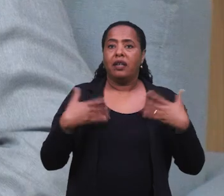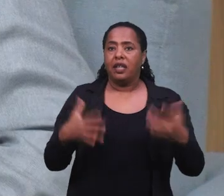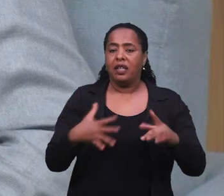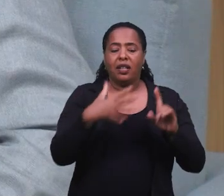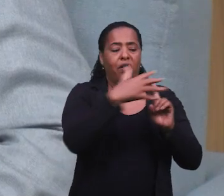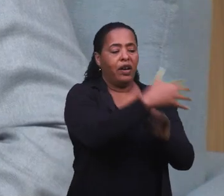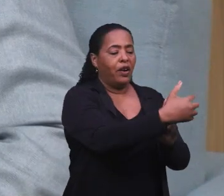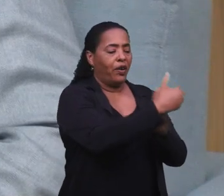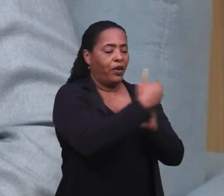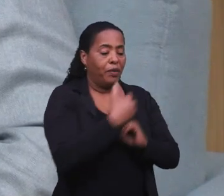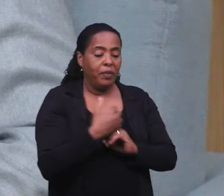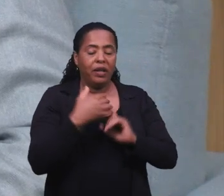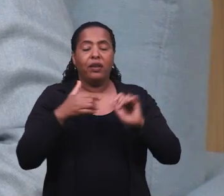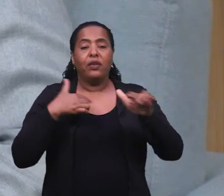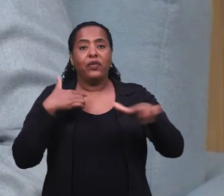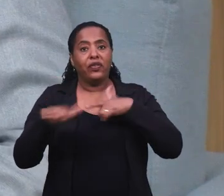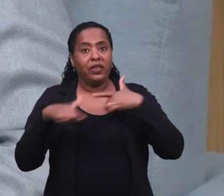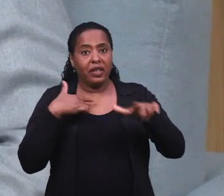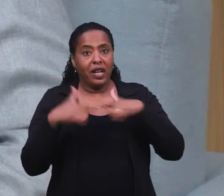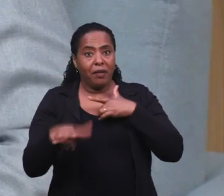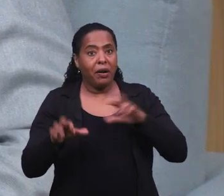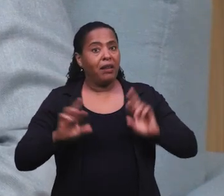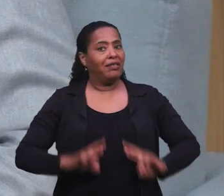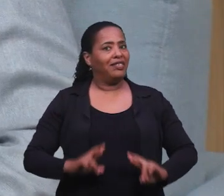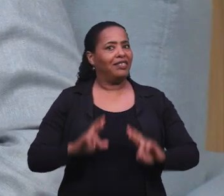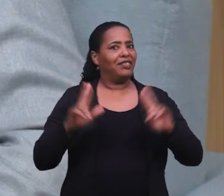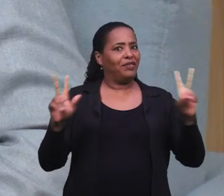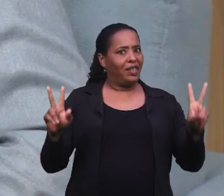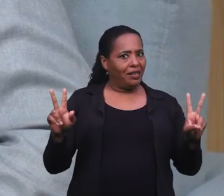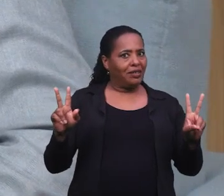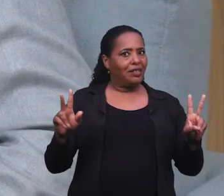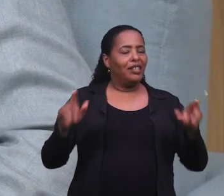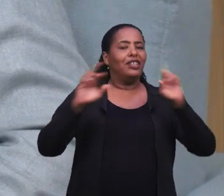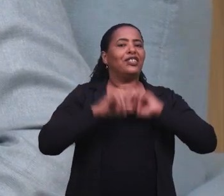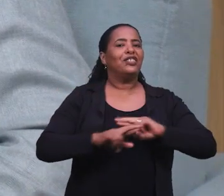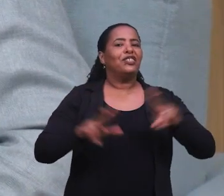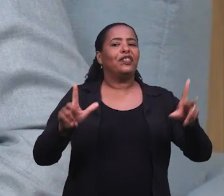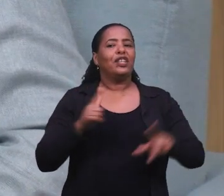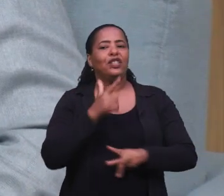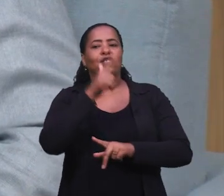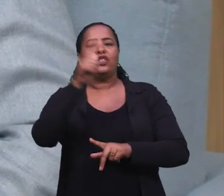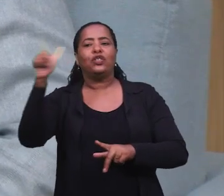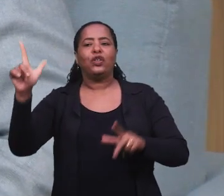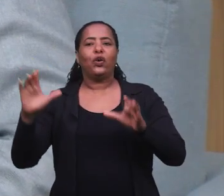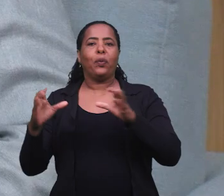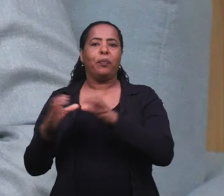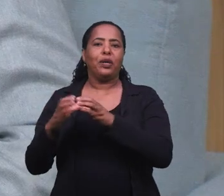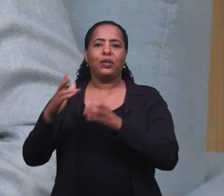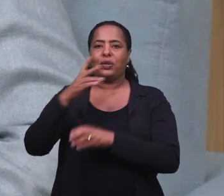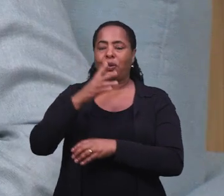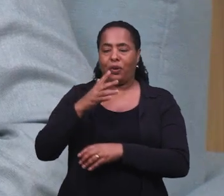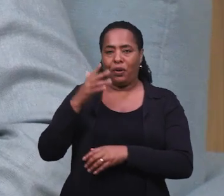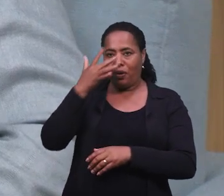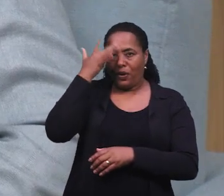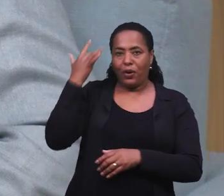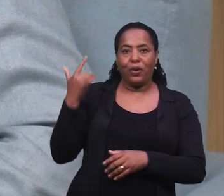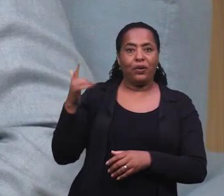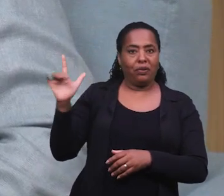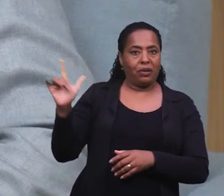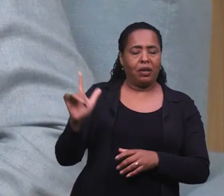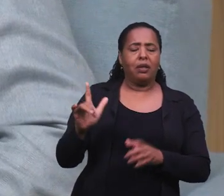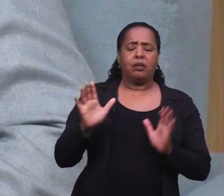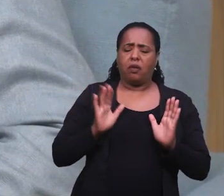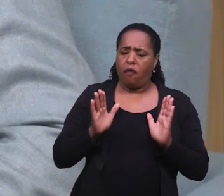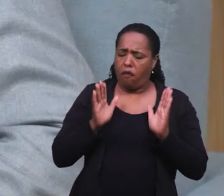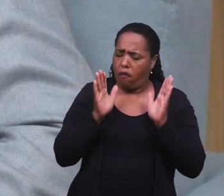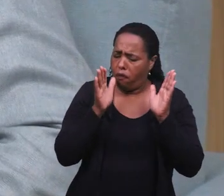Gerais. Ele é pediatra, graduado em emergência pediátrica, pós-graduado também, pós-graduação